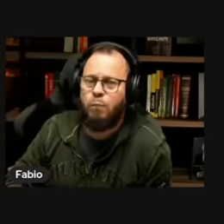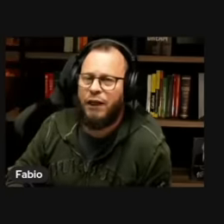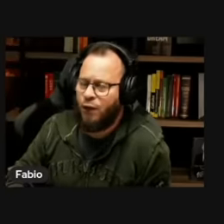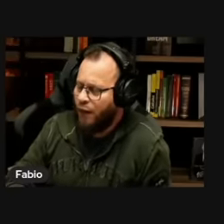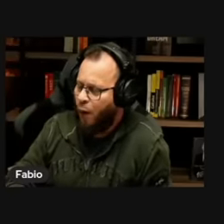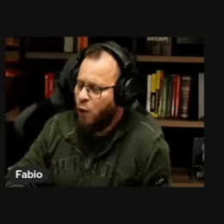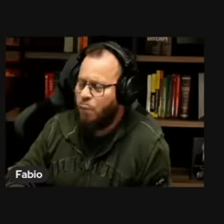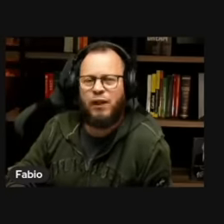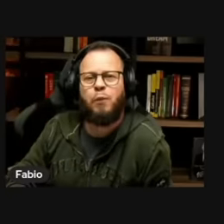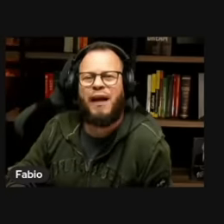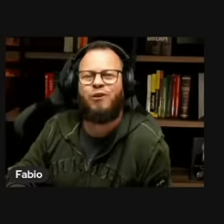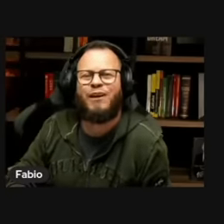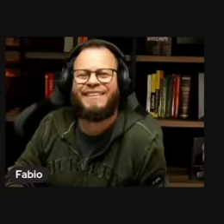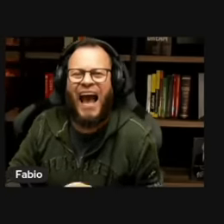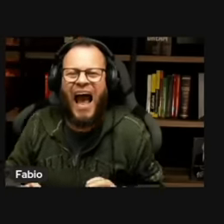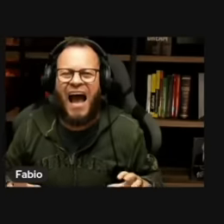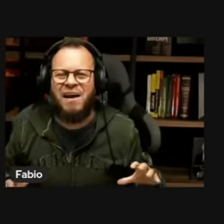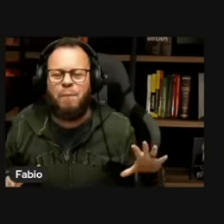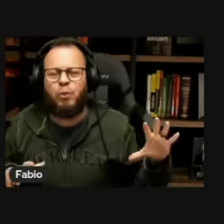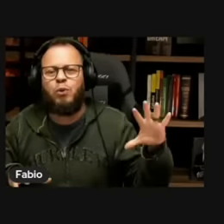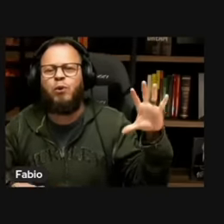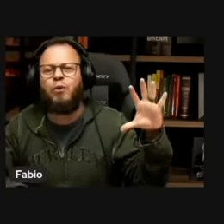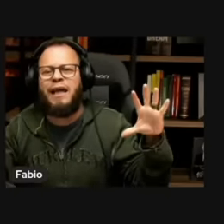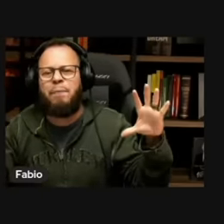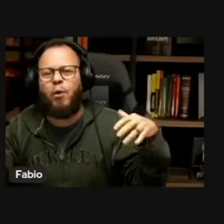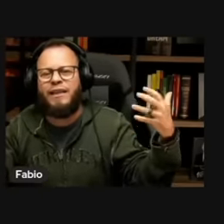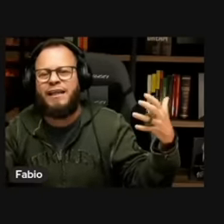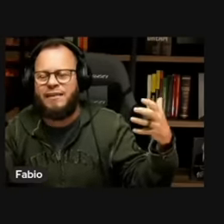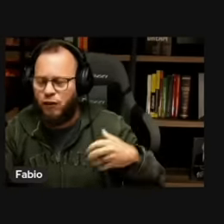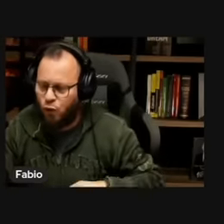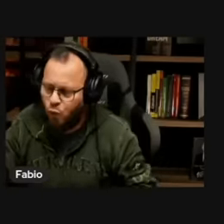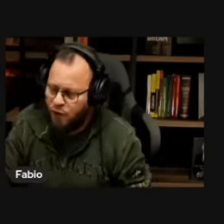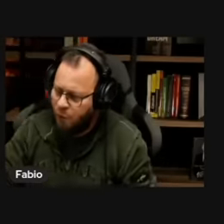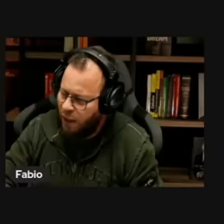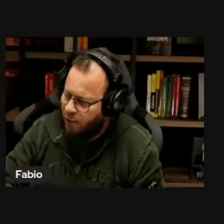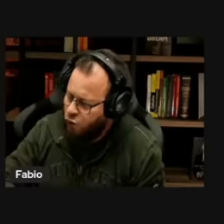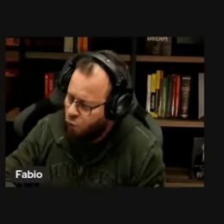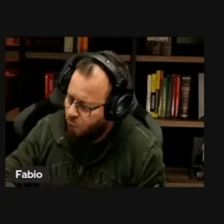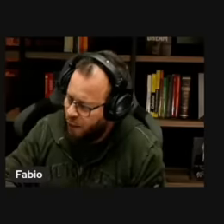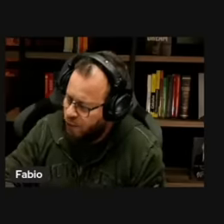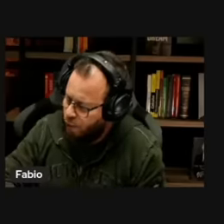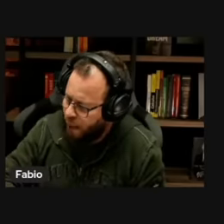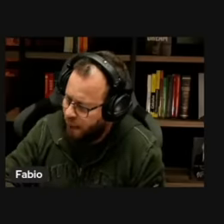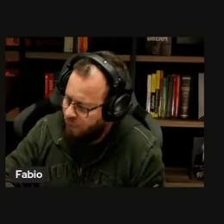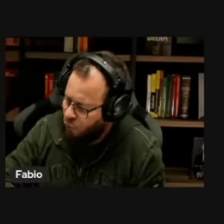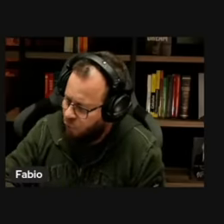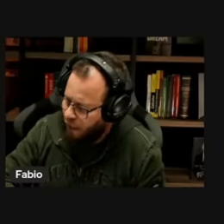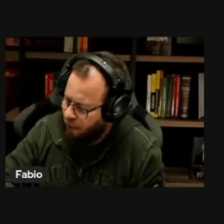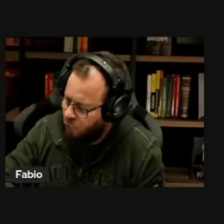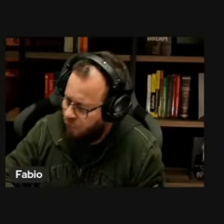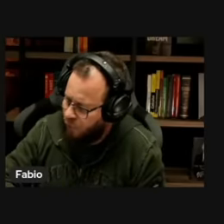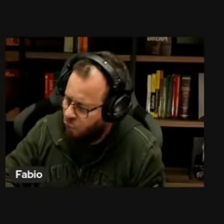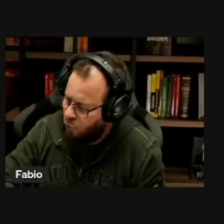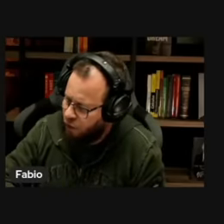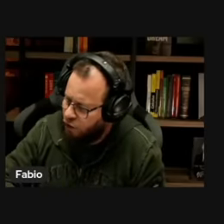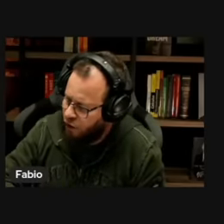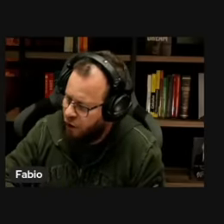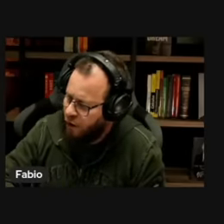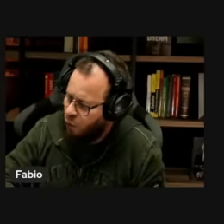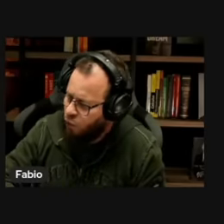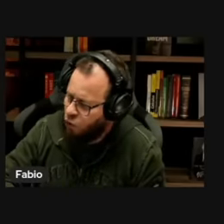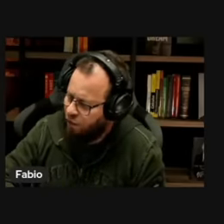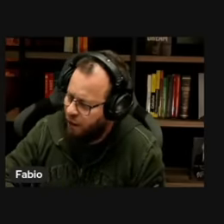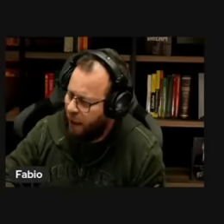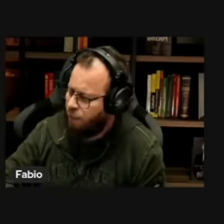Olha o plano aí olha o plano para lotar pro Lula poderes as ruas vamos lá Desculpa aí se eu parei vamos voltar aqui dar uma voltad